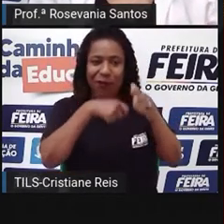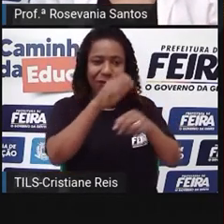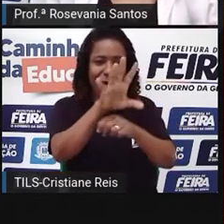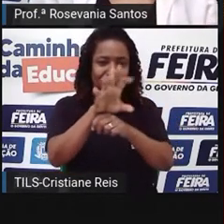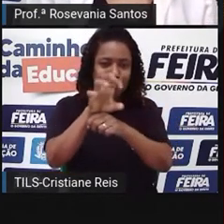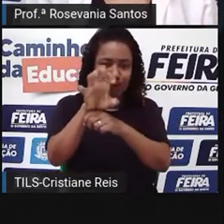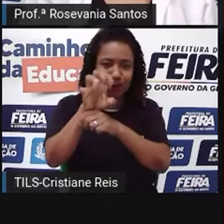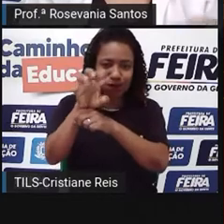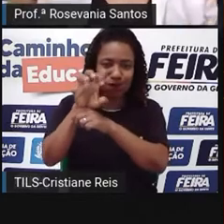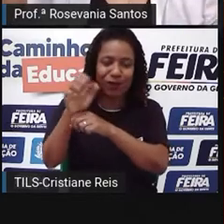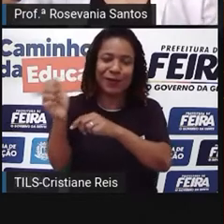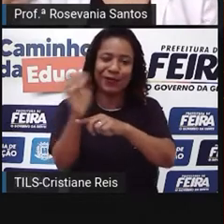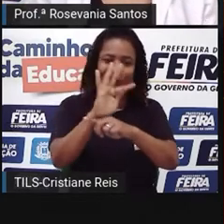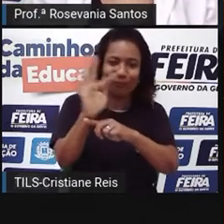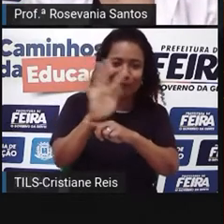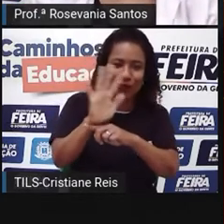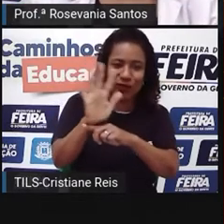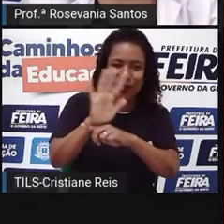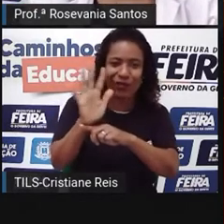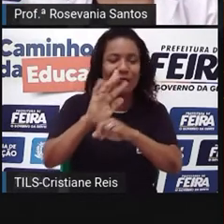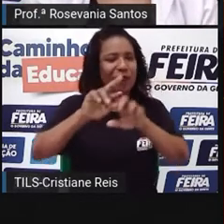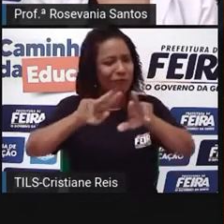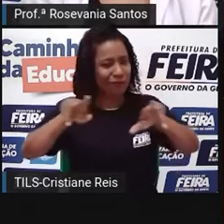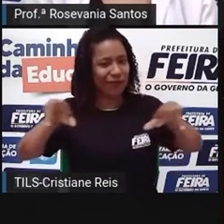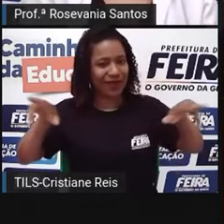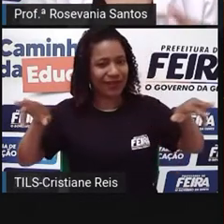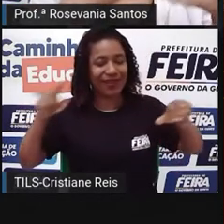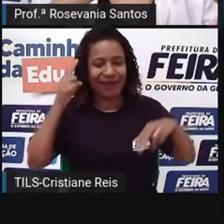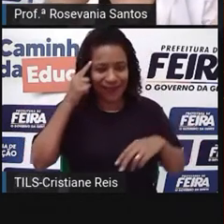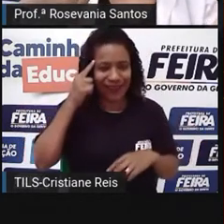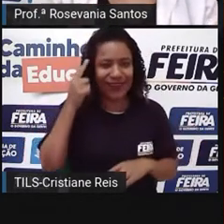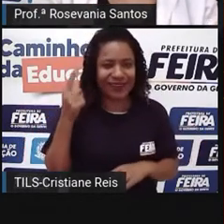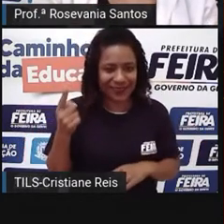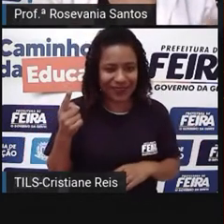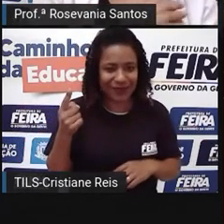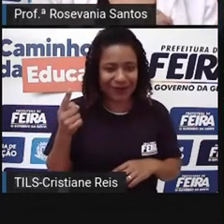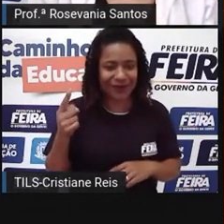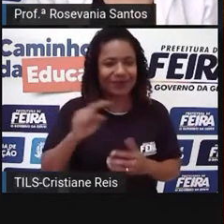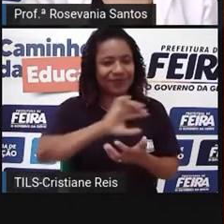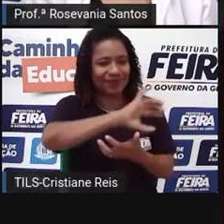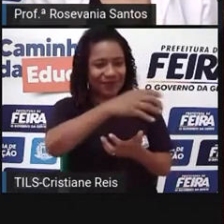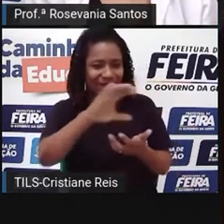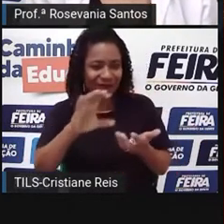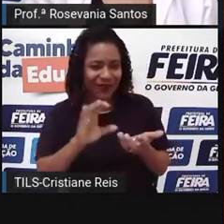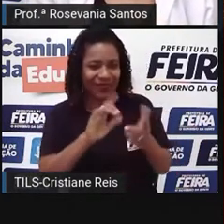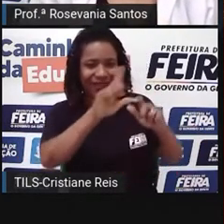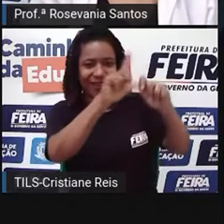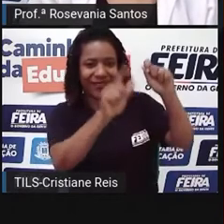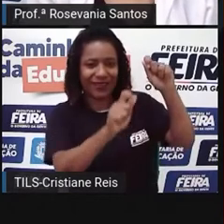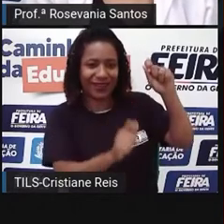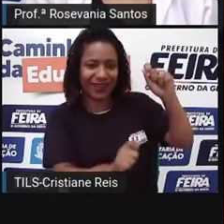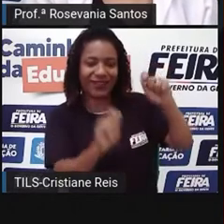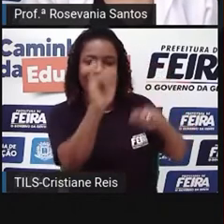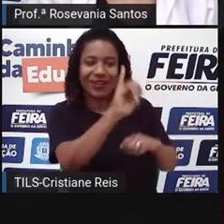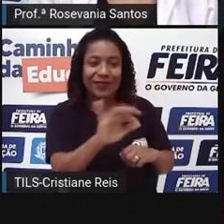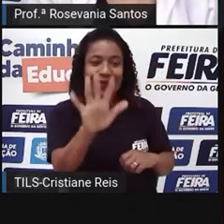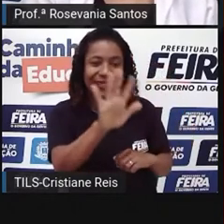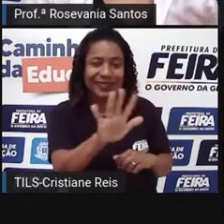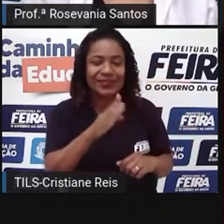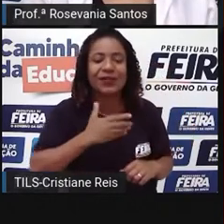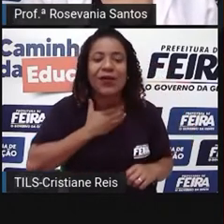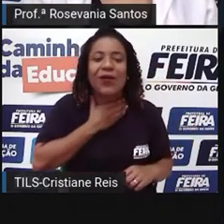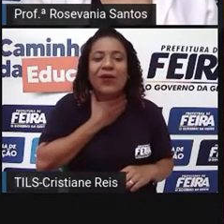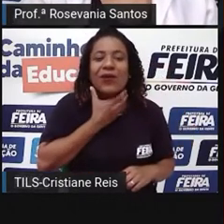né, sobre o continente africano? A Pro mostrou logo ali as girafas, já trouxe uma característica dessa área aí, né,